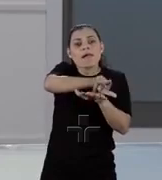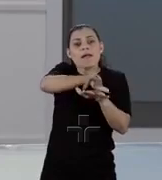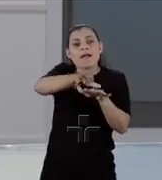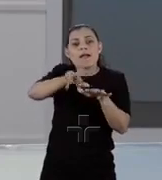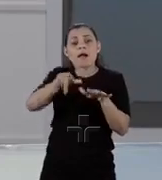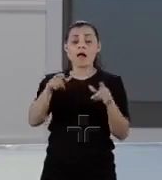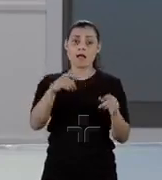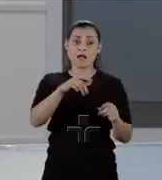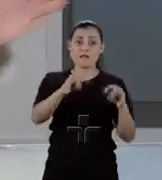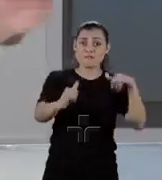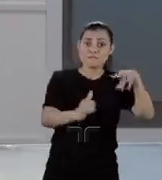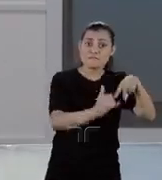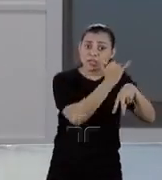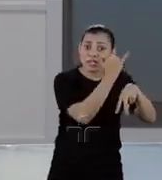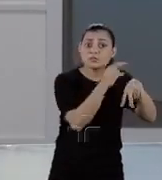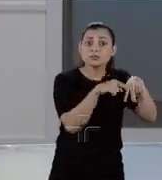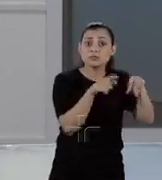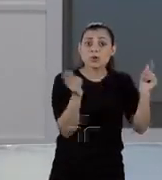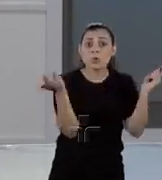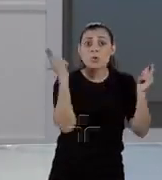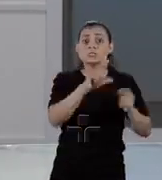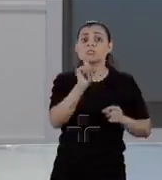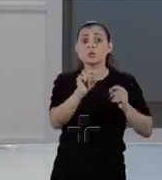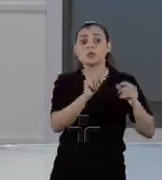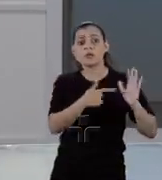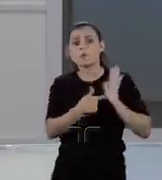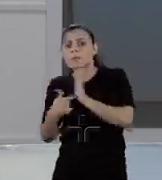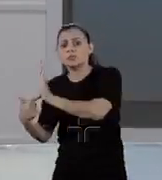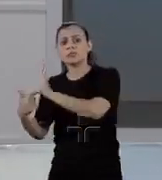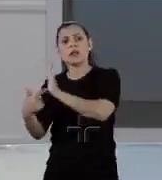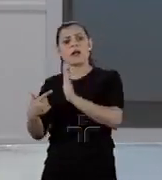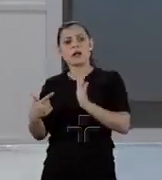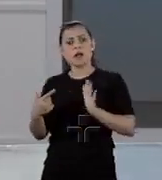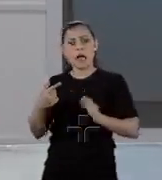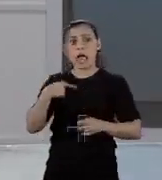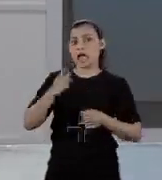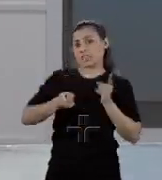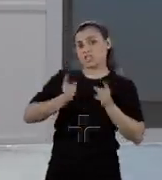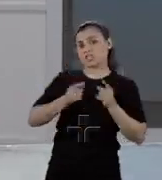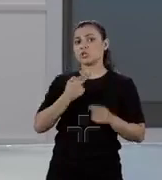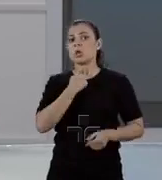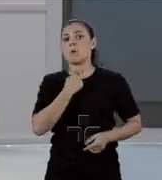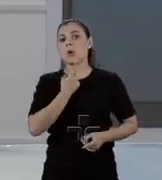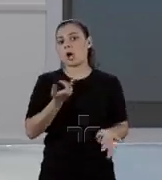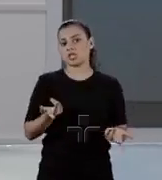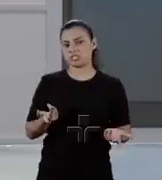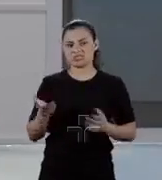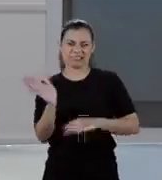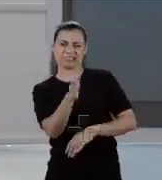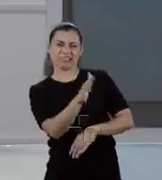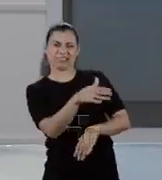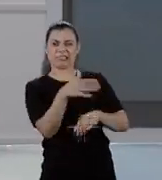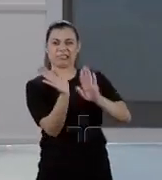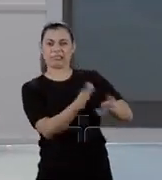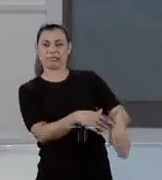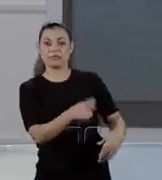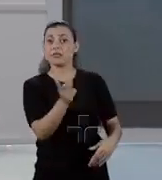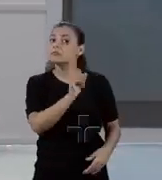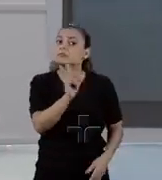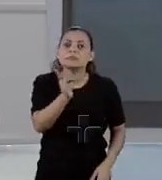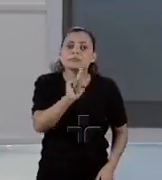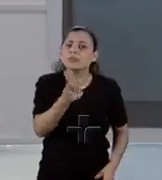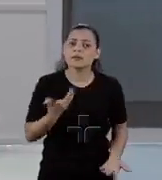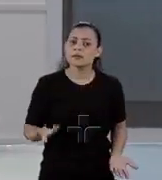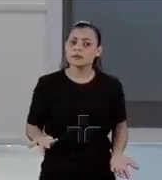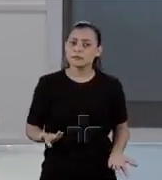se manifestar e não sejam tipo assim, não, você é travesti, ou então, você é mulher, não sei o que, esse tipo de comentário que é completamente fora